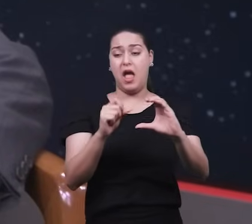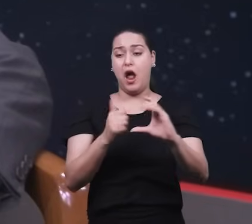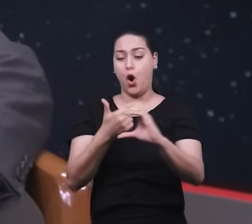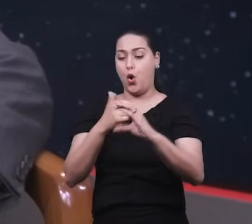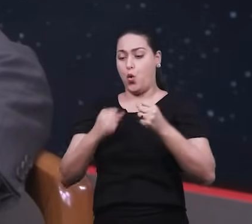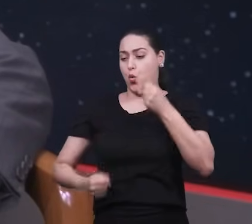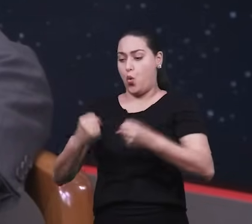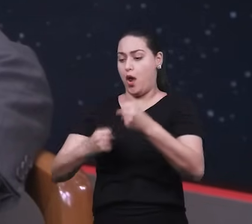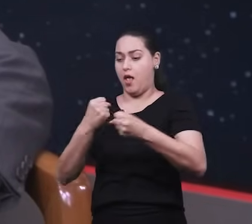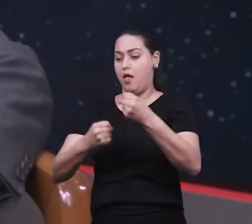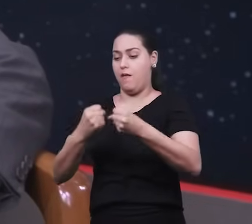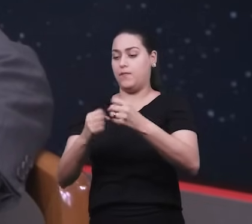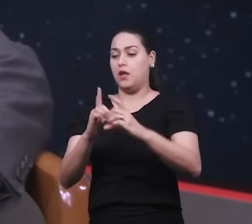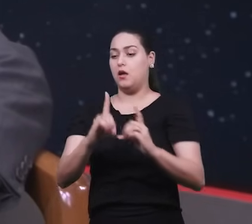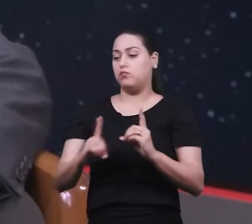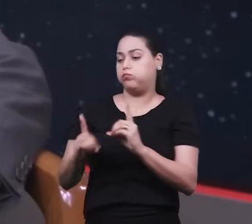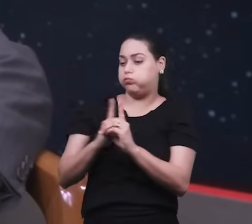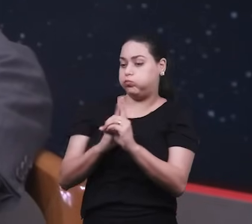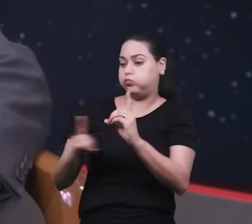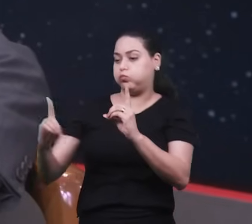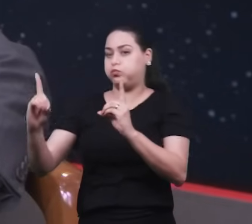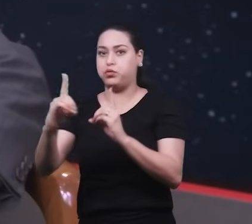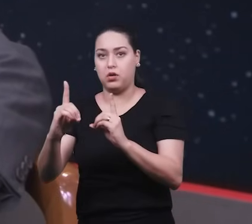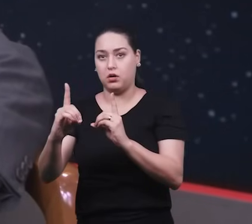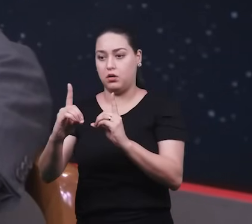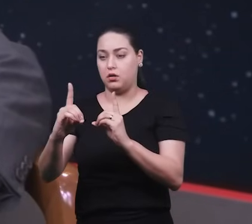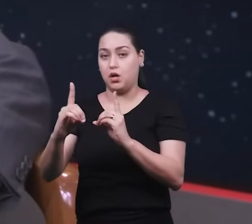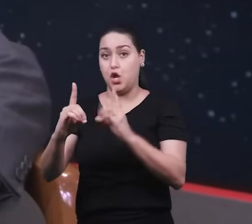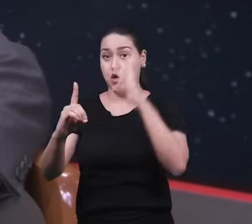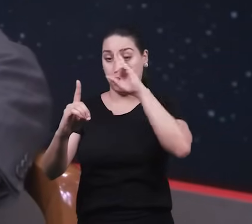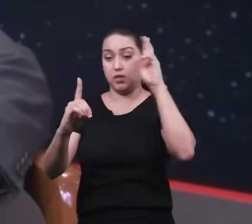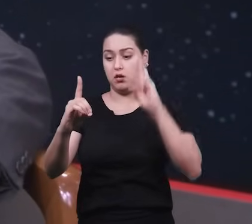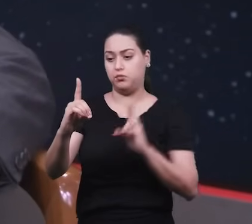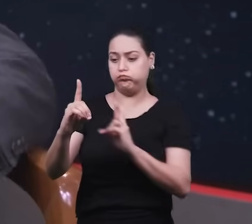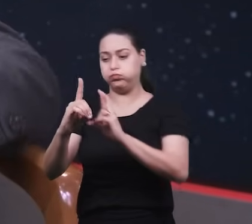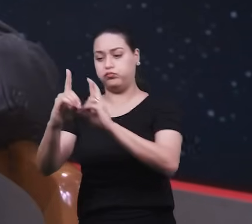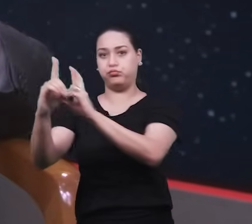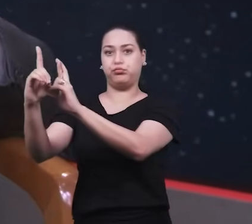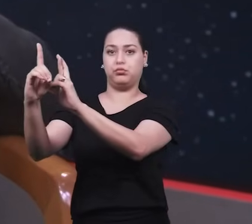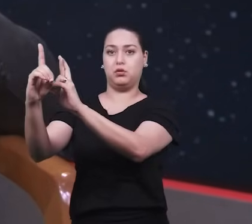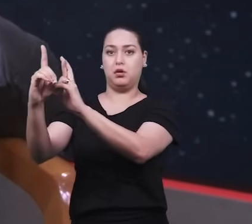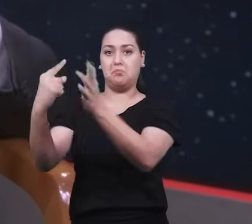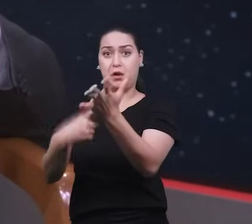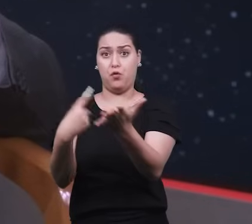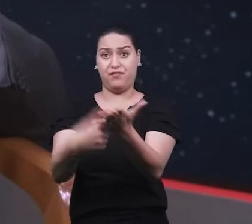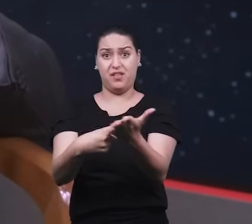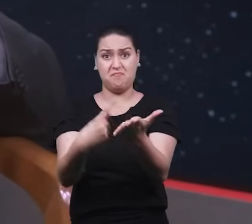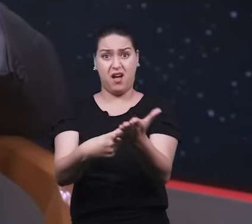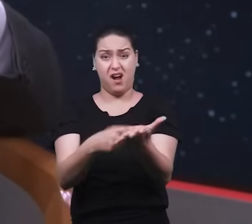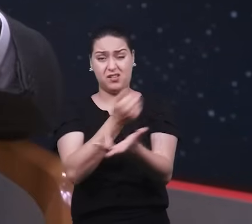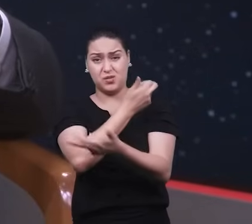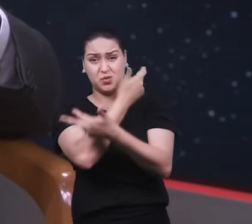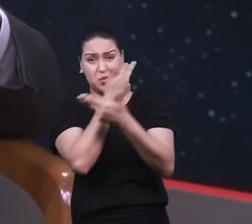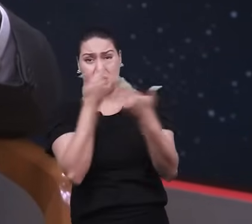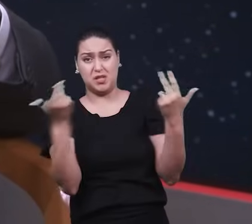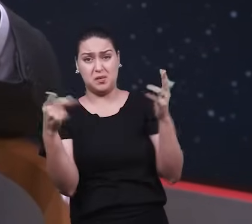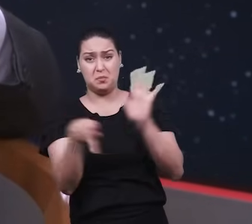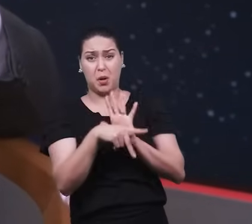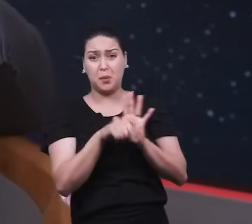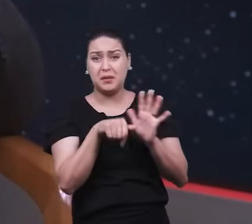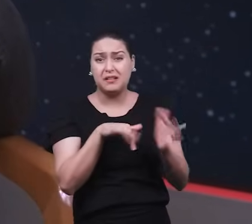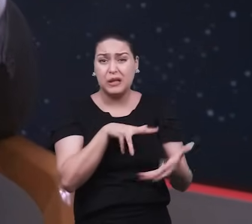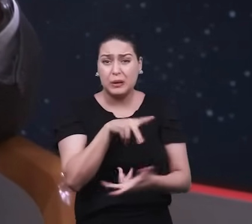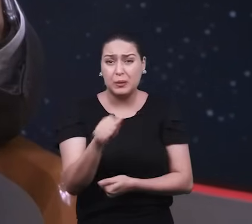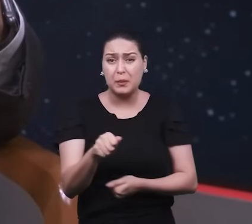quer ir à frente. E o Senhor que vem atrás. O Senhor que vem atrás para poder confirmar os interesses que o homem